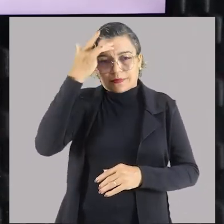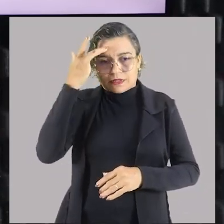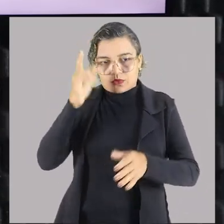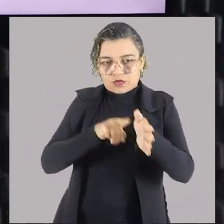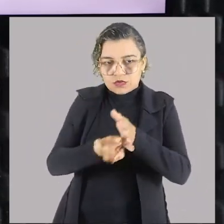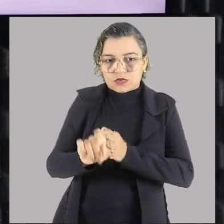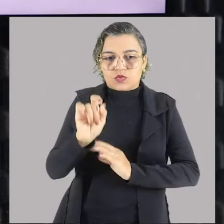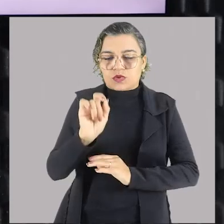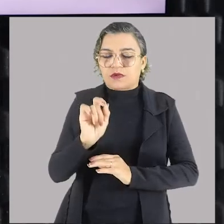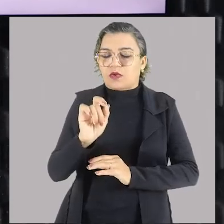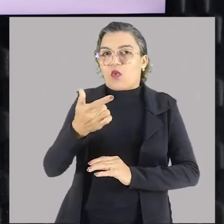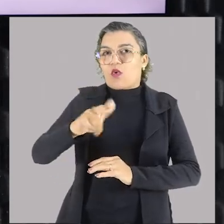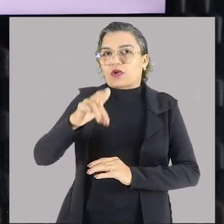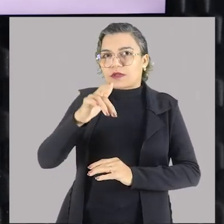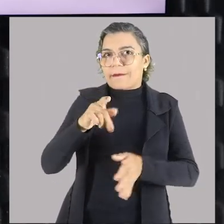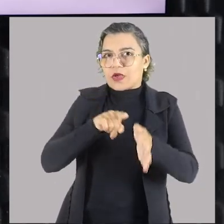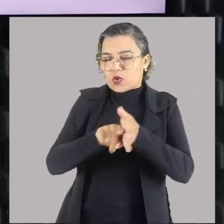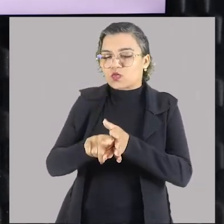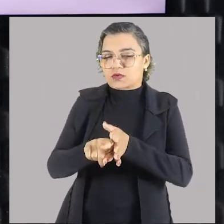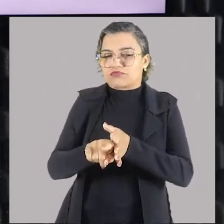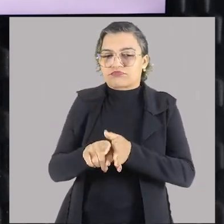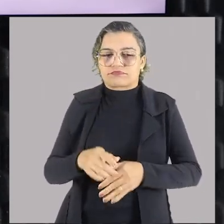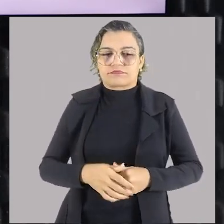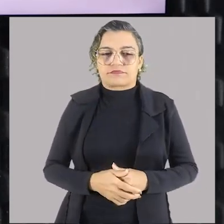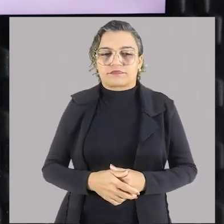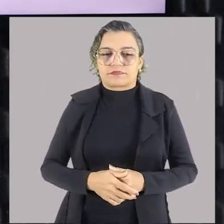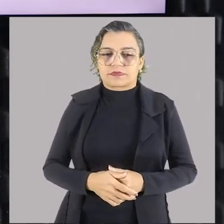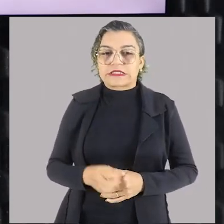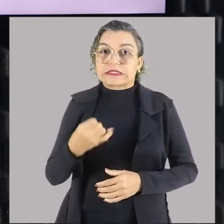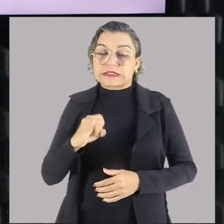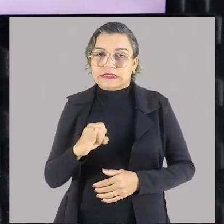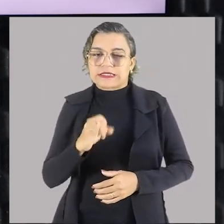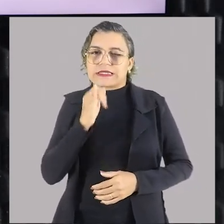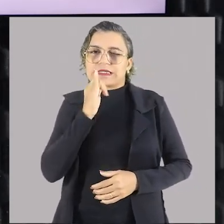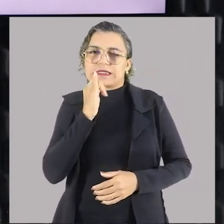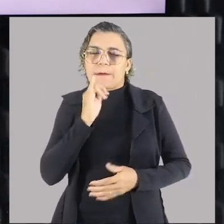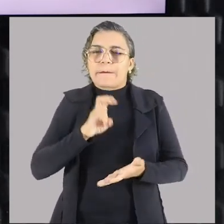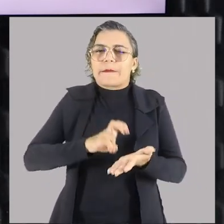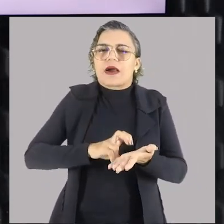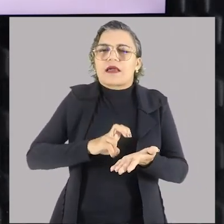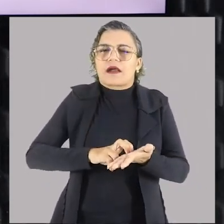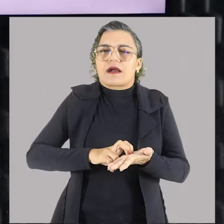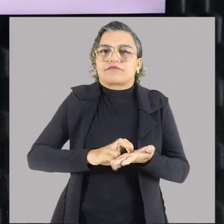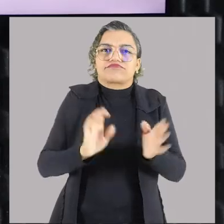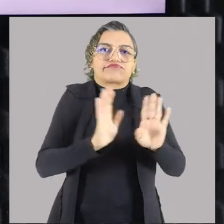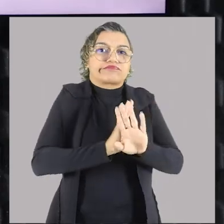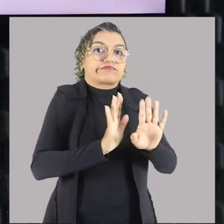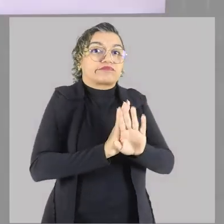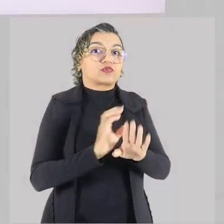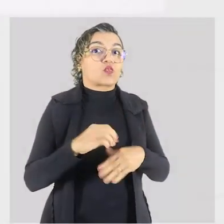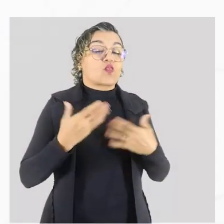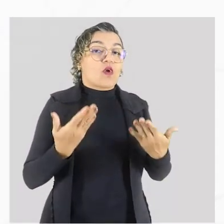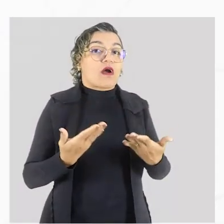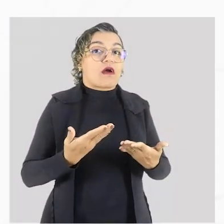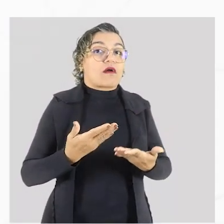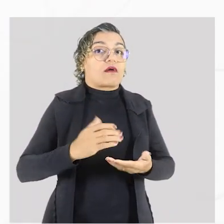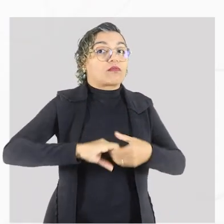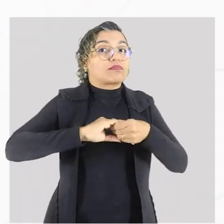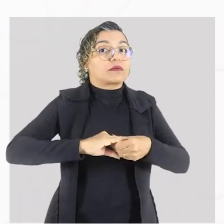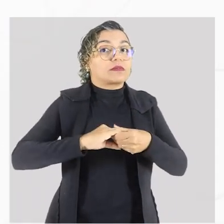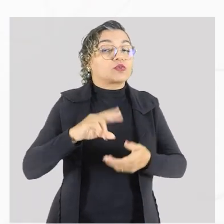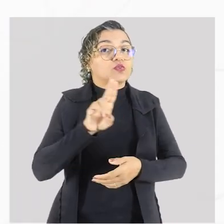eu consigo fazer atividades, ó, a profissão dela, ó, que ela é uma professora. Deixa eu voltar no texto. Olha aqui falando. I'm